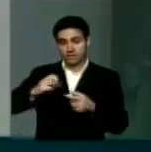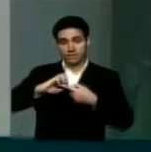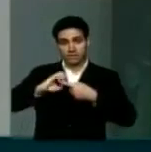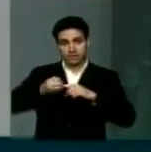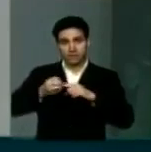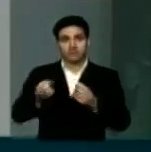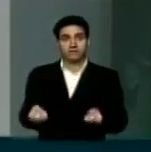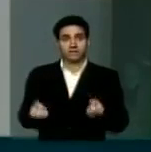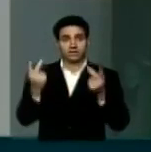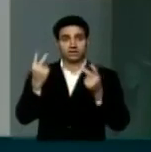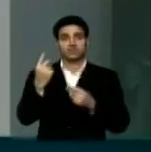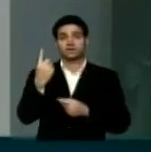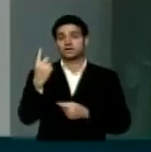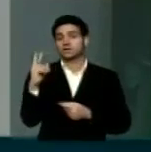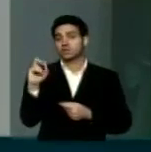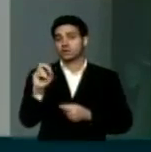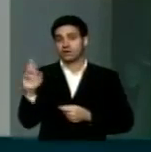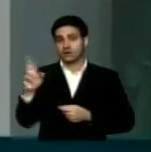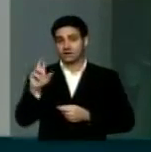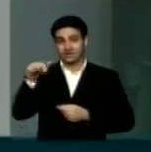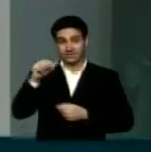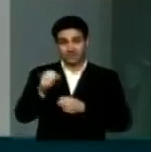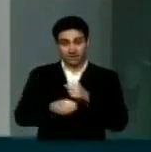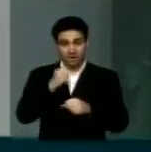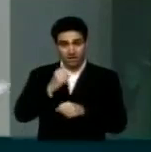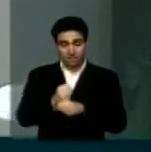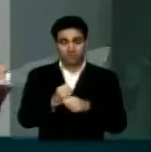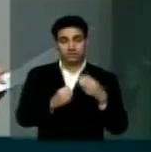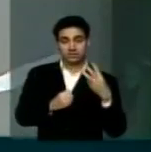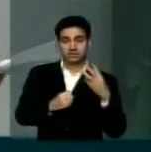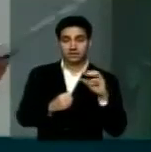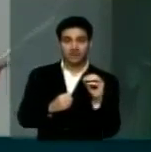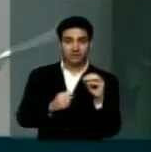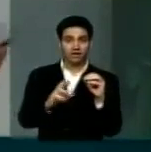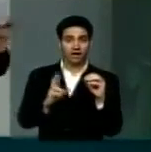por R$150, este ano por 30,